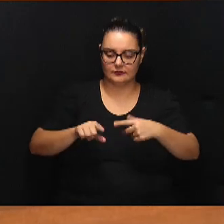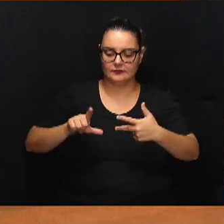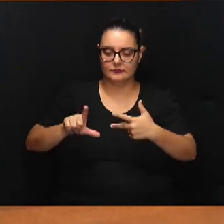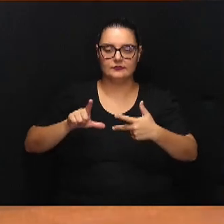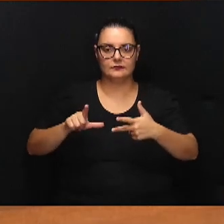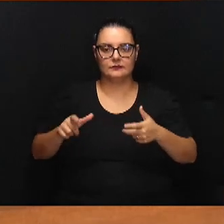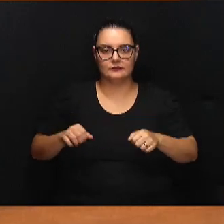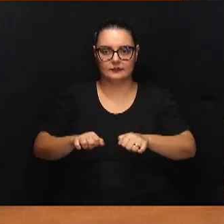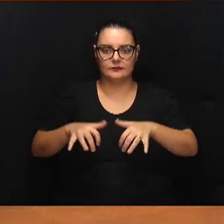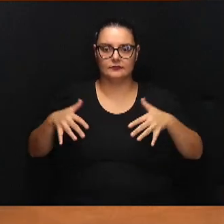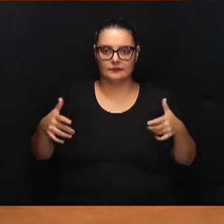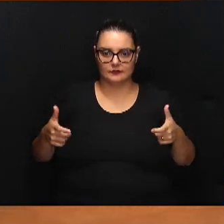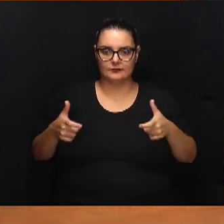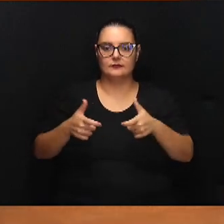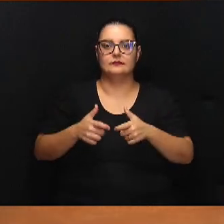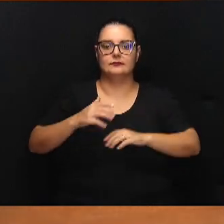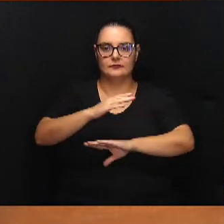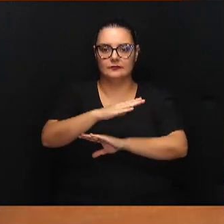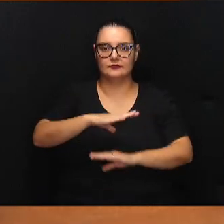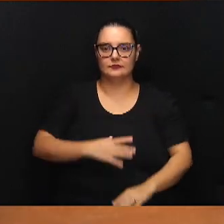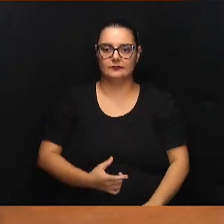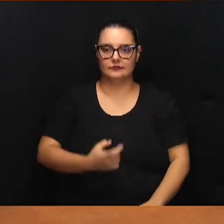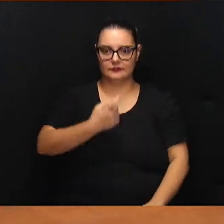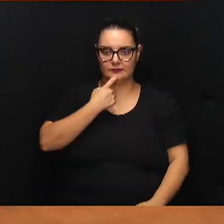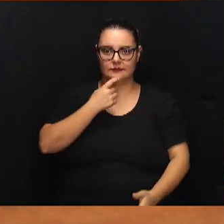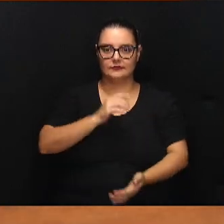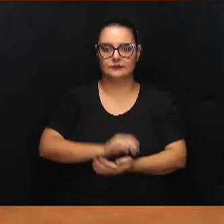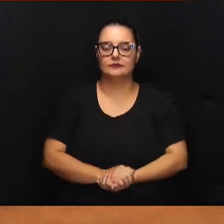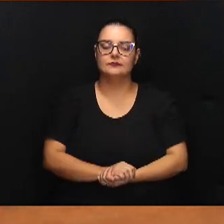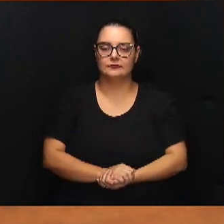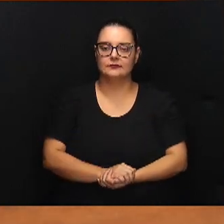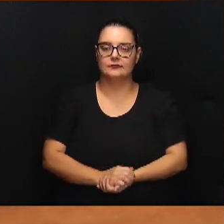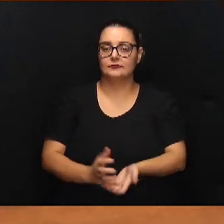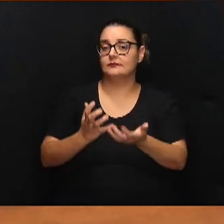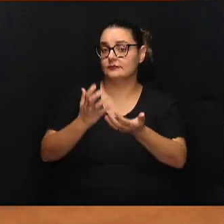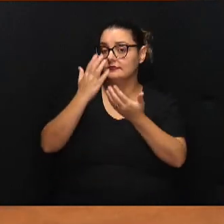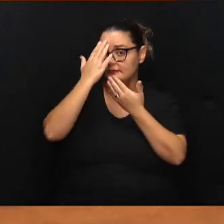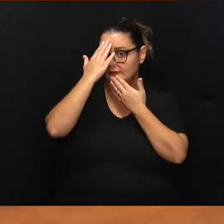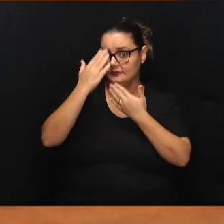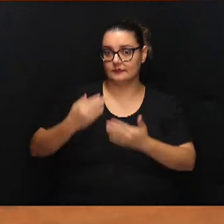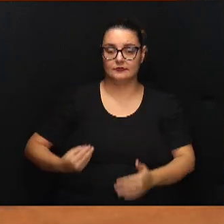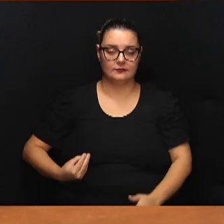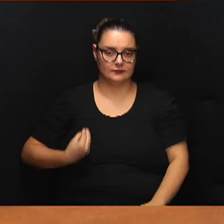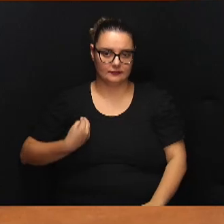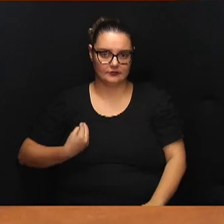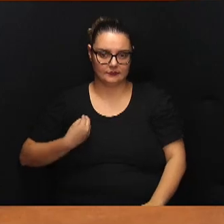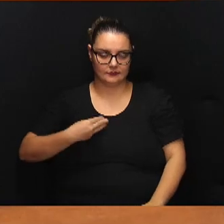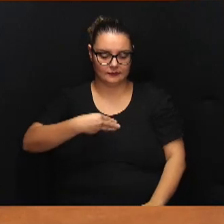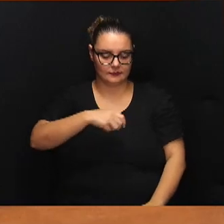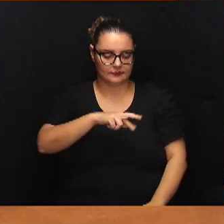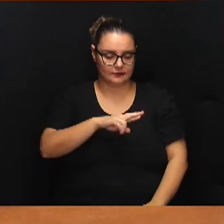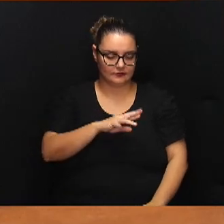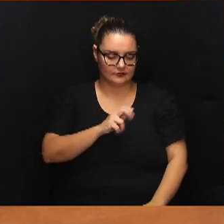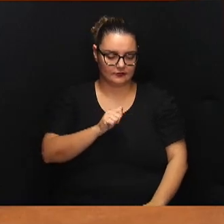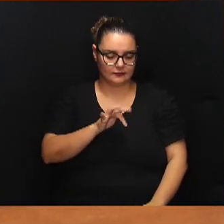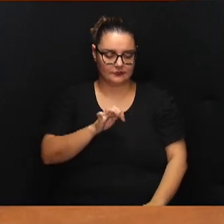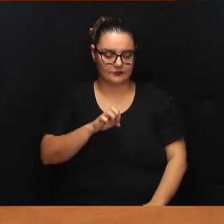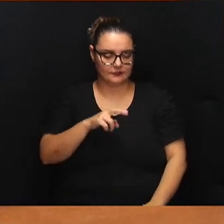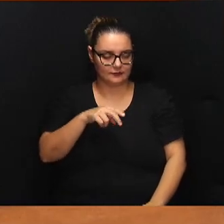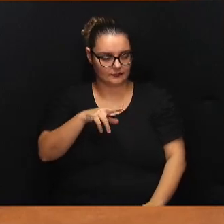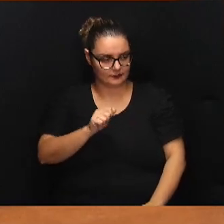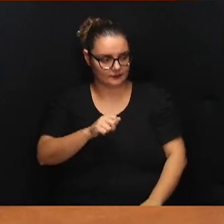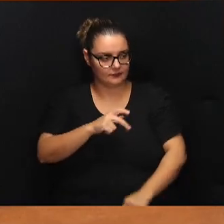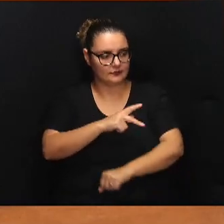Pascoal, aqui na Câmara Municipal de Campinas. Quero agradecer a presença aqui da Maria Fernanda,